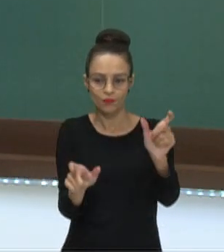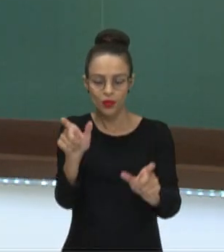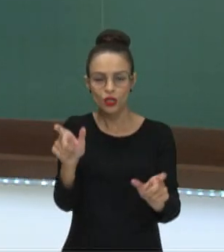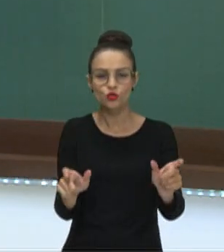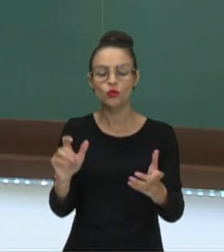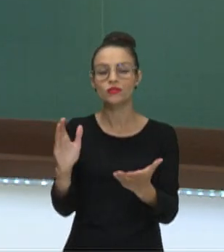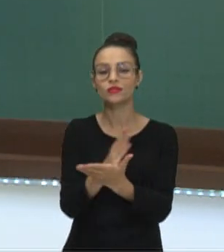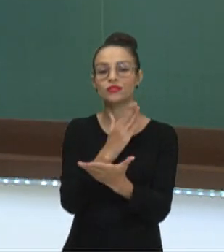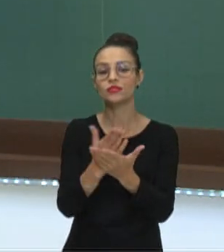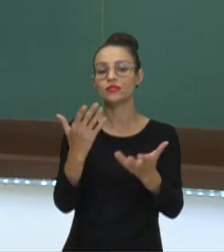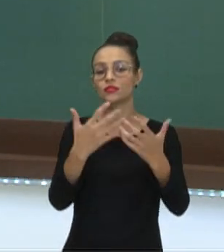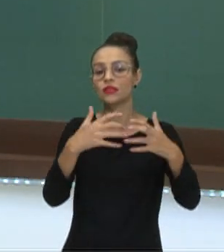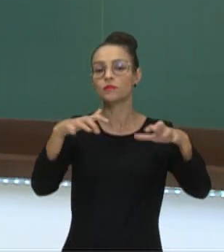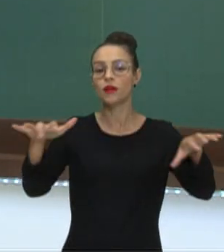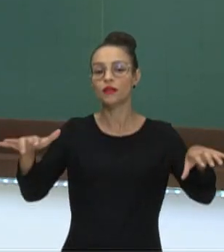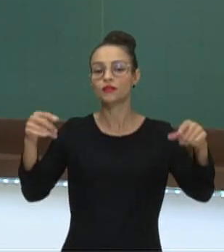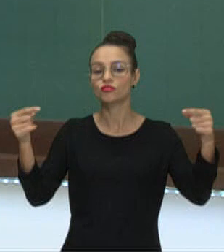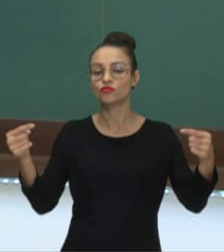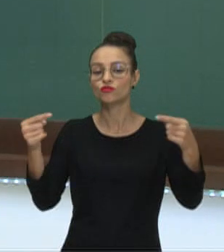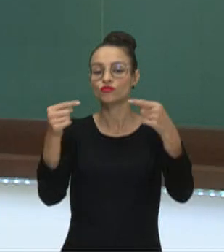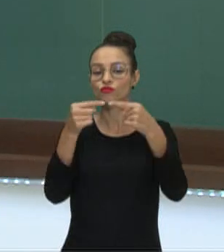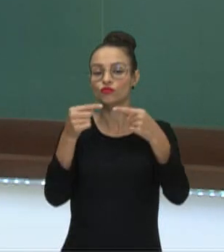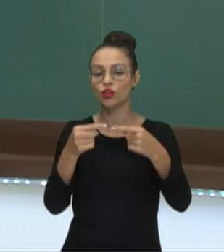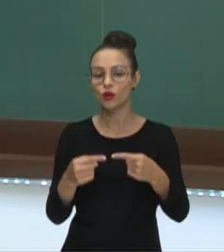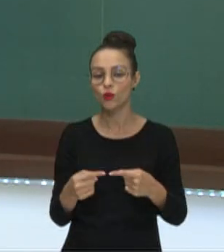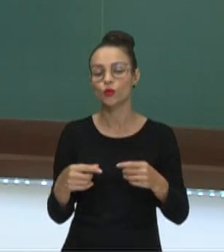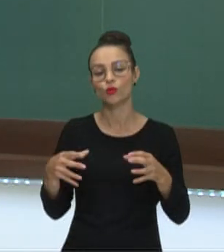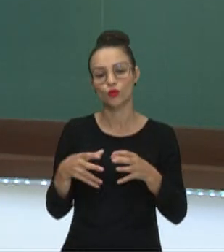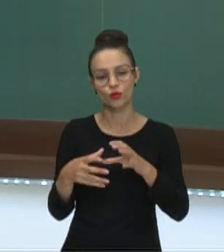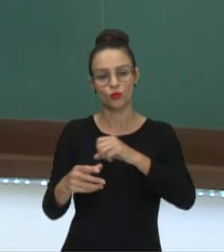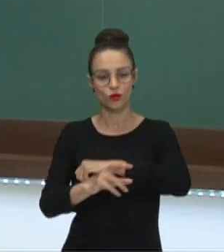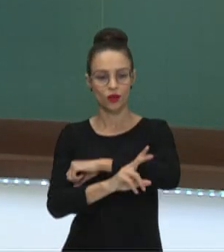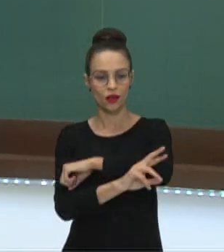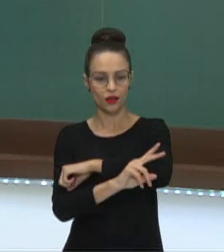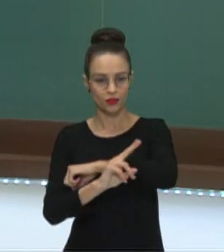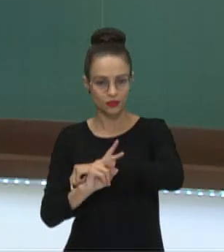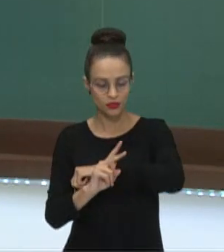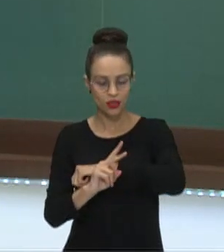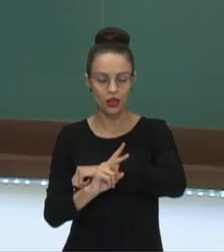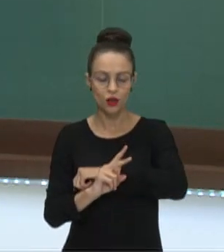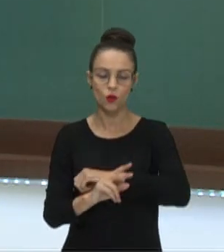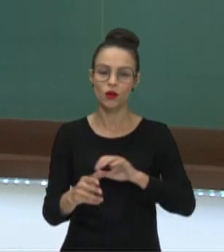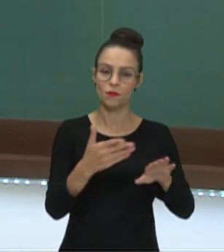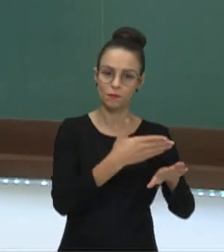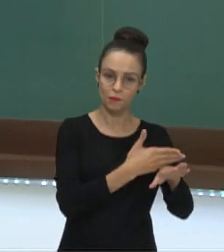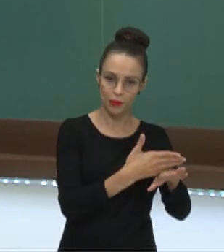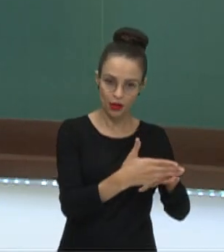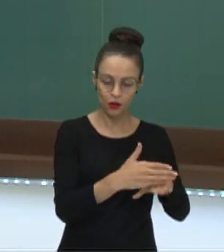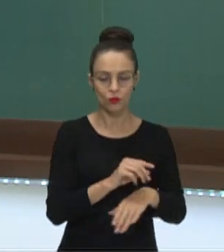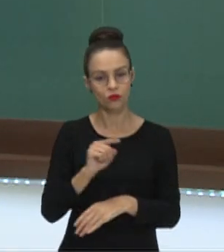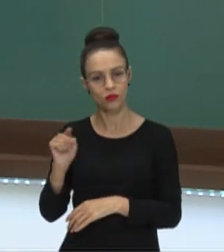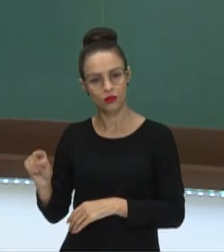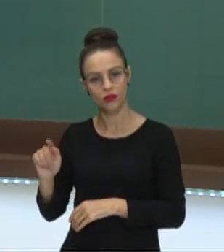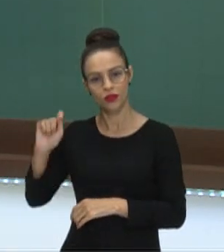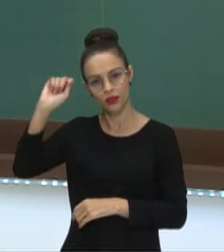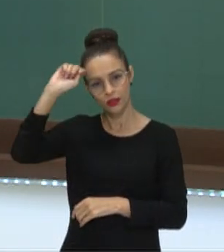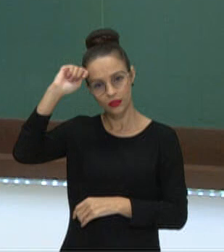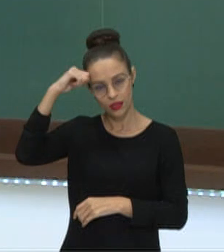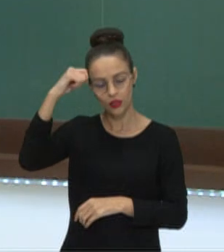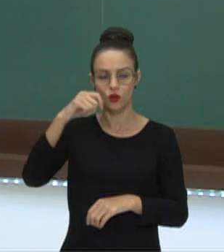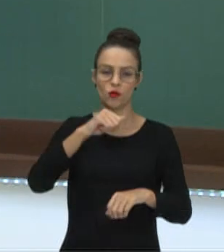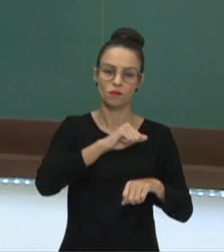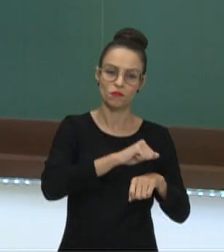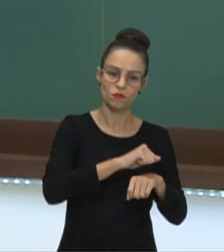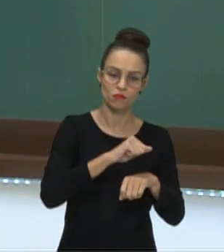e separadas de acordo com um determinado grupo racial. Então, eram separadas entre brancos e negros, pobres